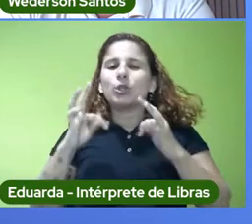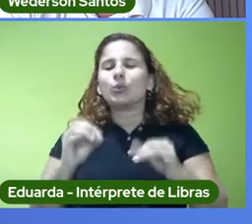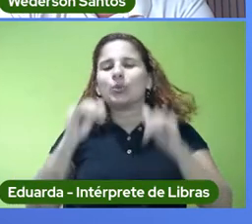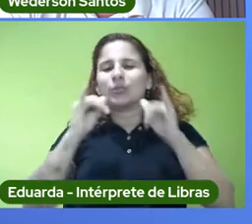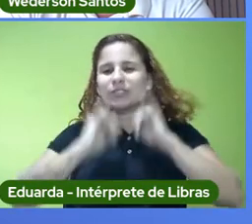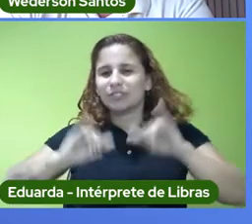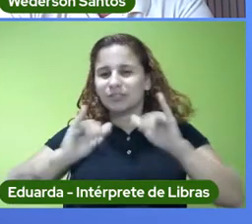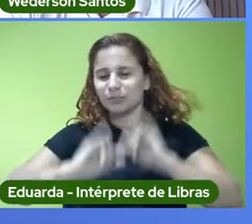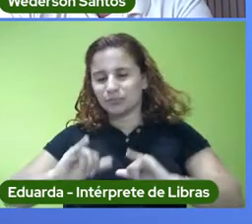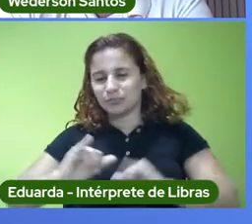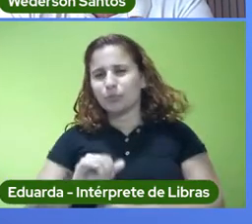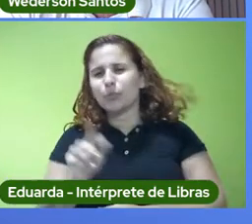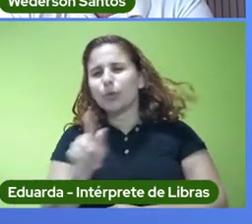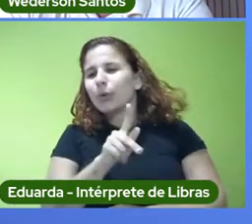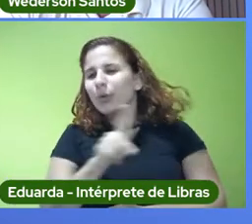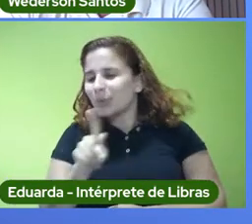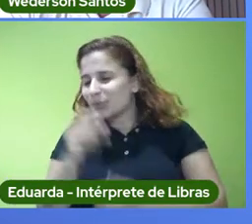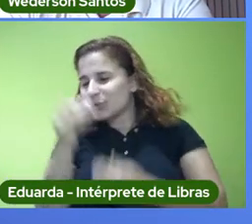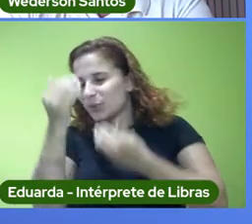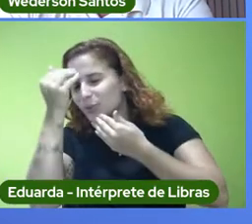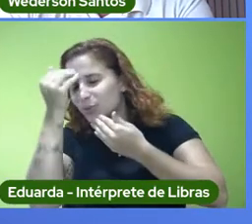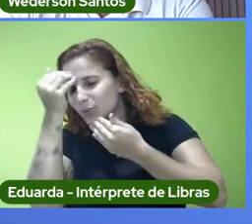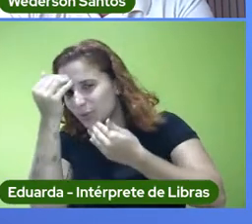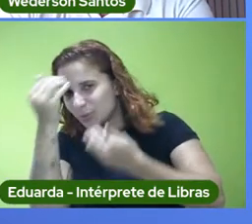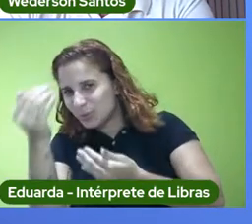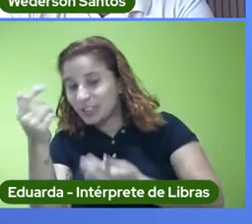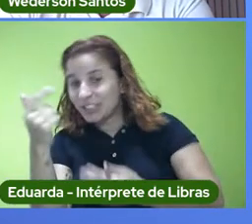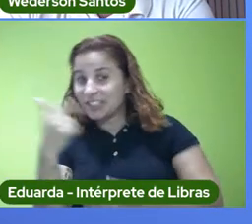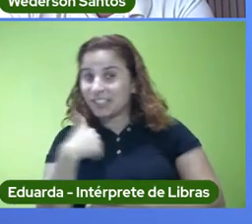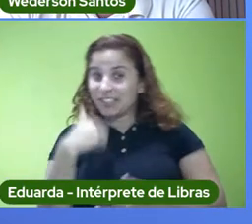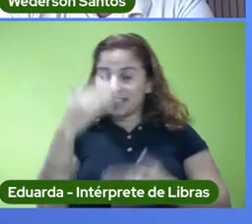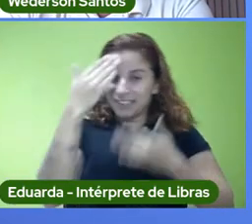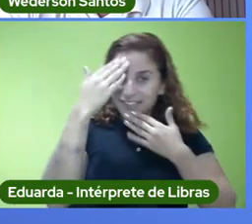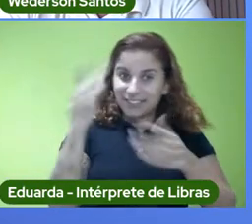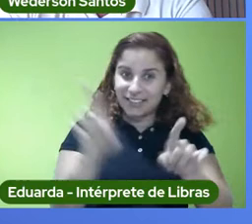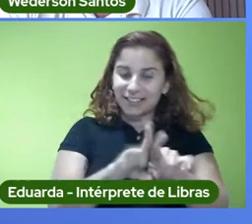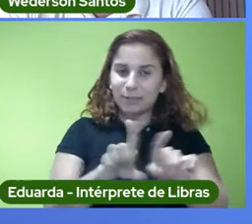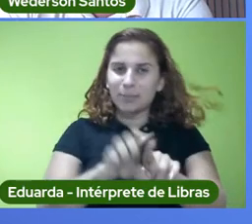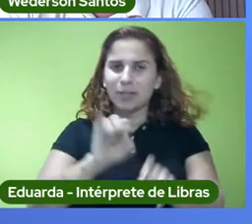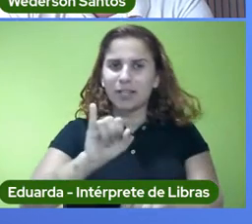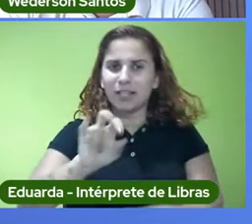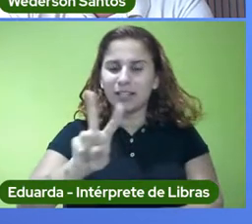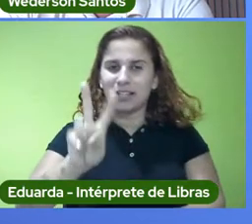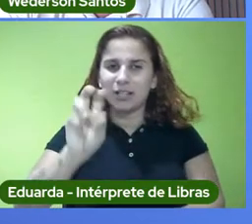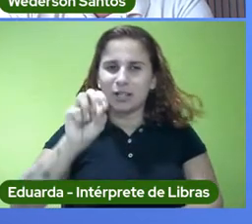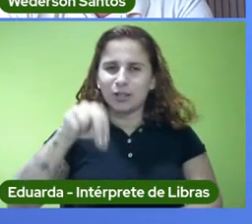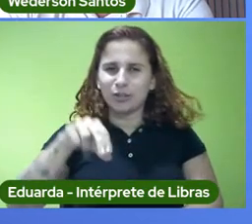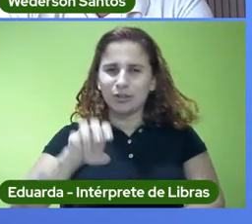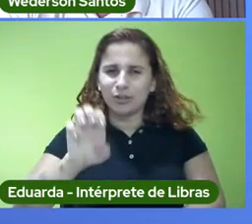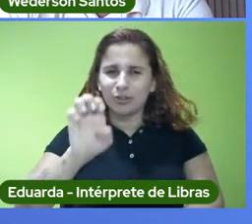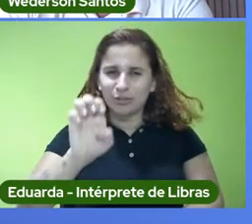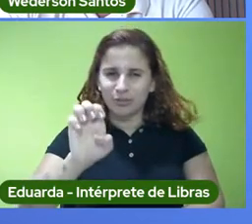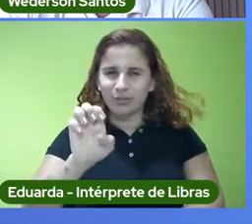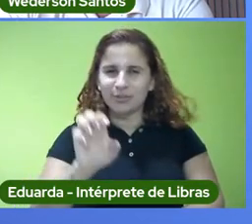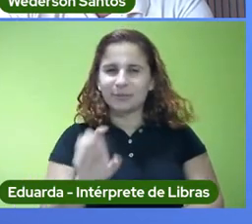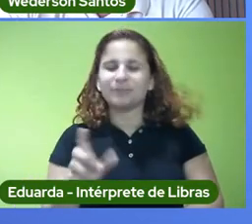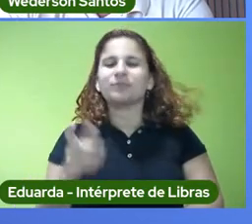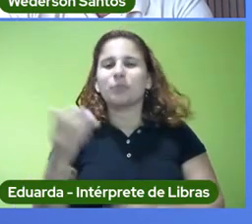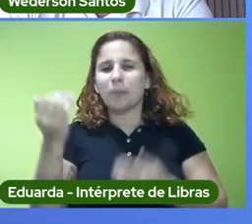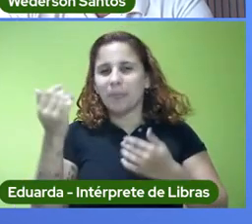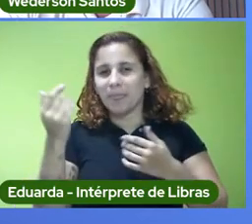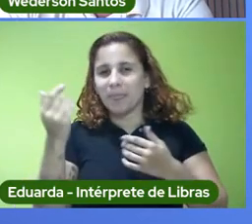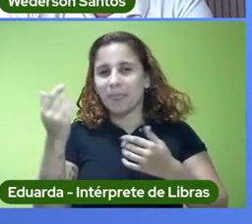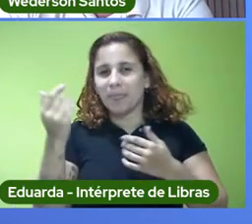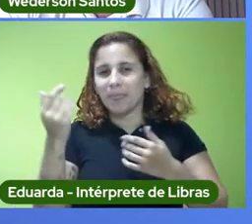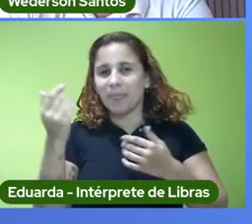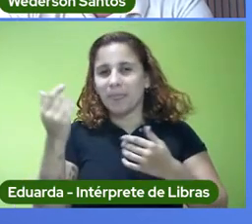muito obrigada. Vou aproveitar e agradecer a Ivone também, porque eu conheci o Ivone Fiore, conhecemos o Ederson através da Ivone.